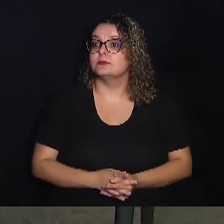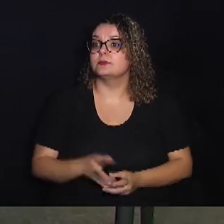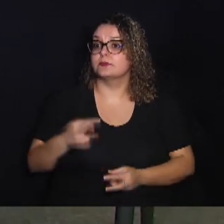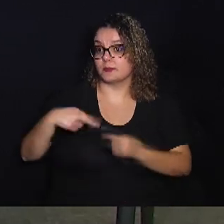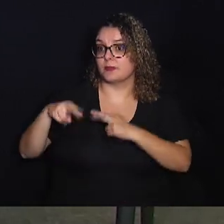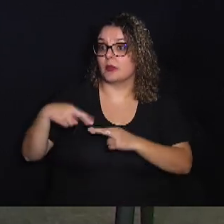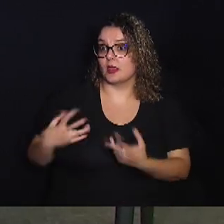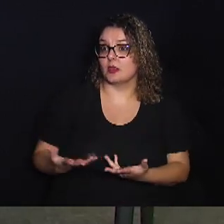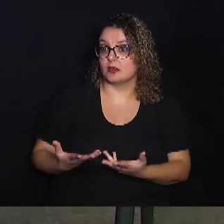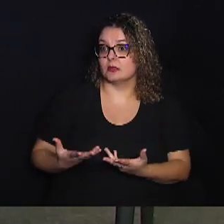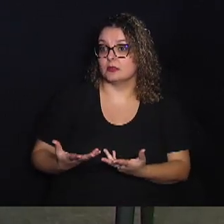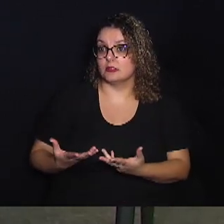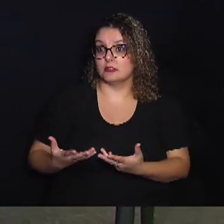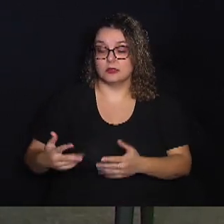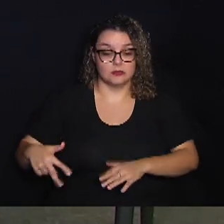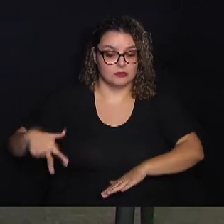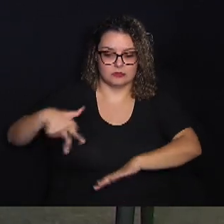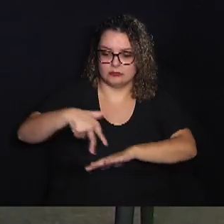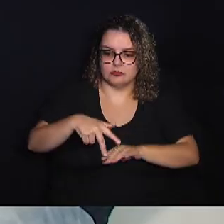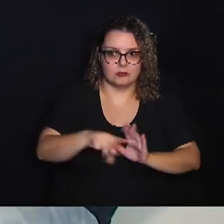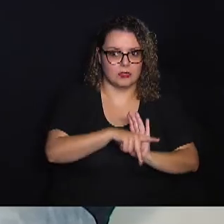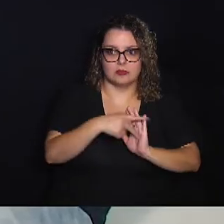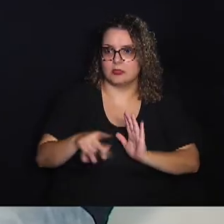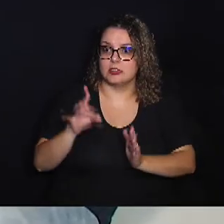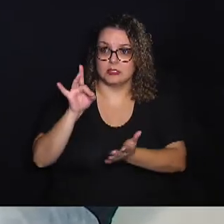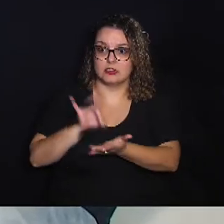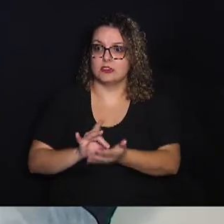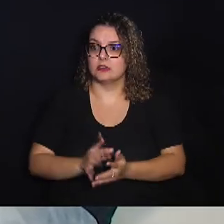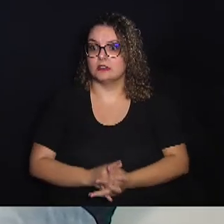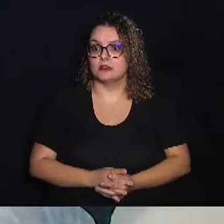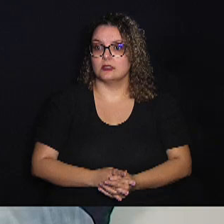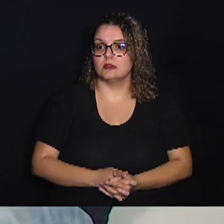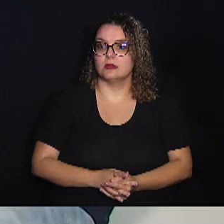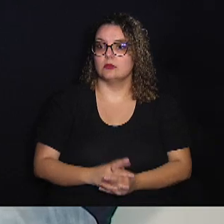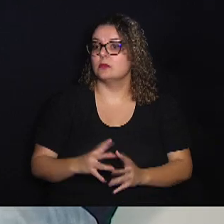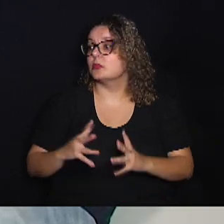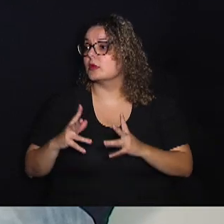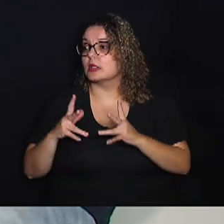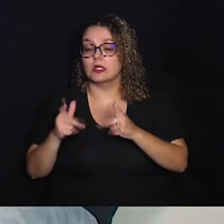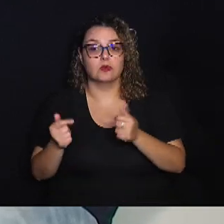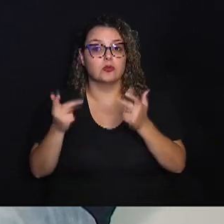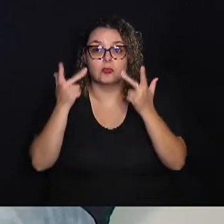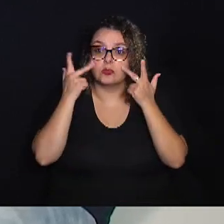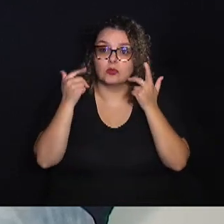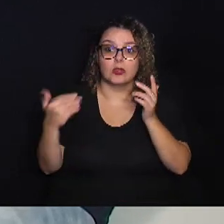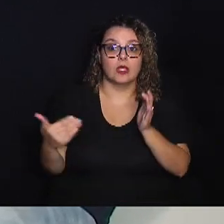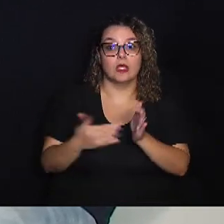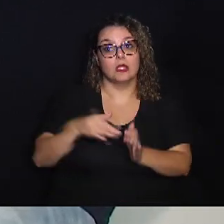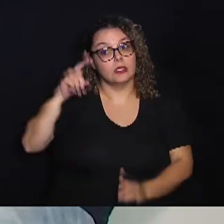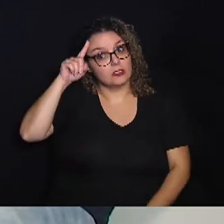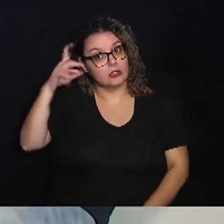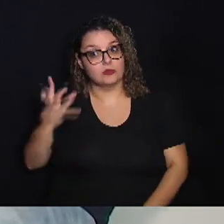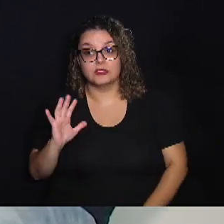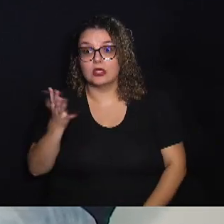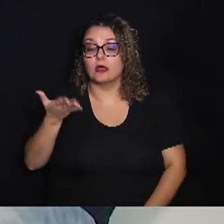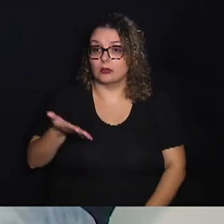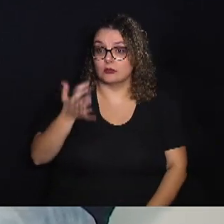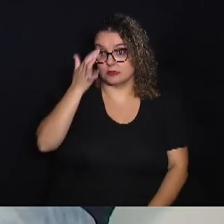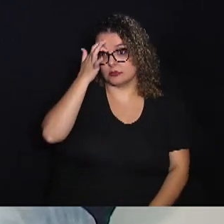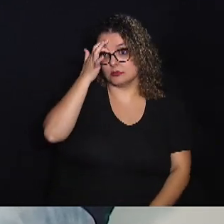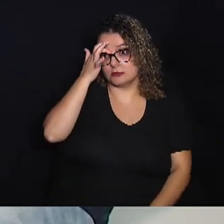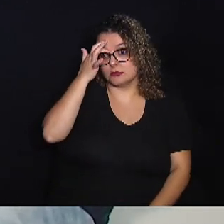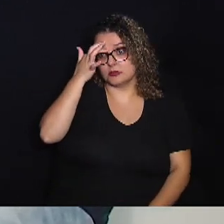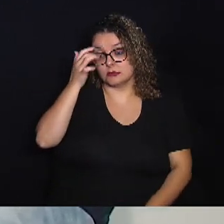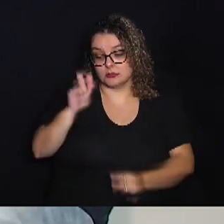realmente recolocá-los, né, na realidade. Porque tudo é normal até esse dia. Tem usuários